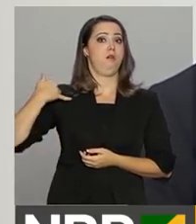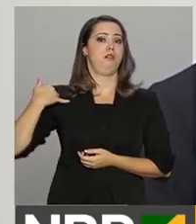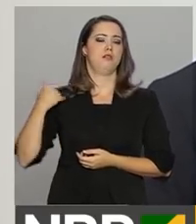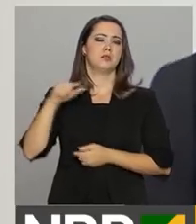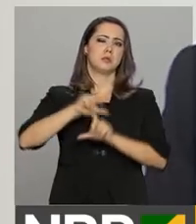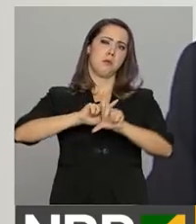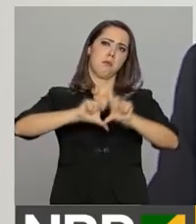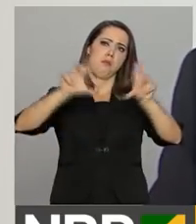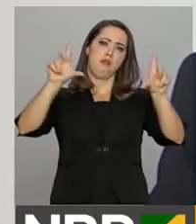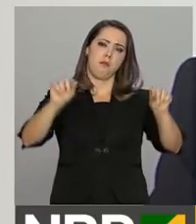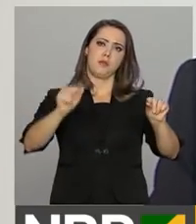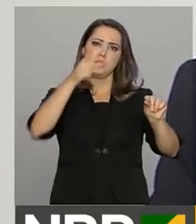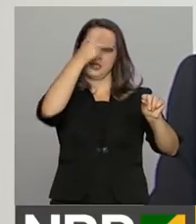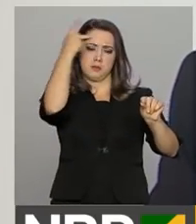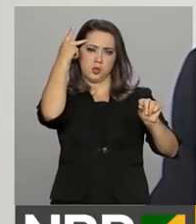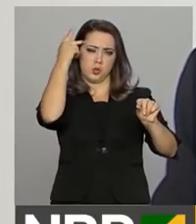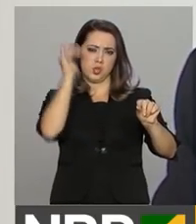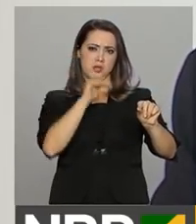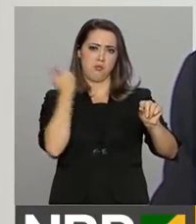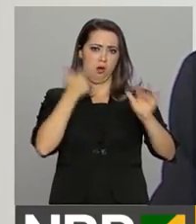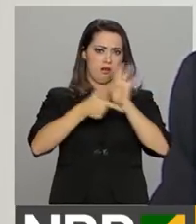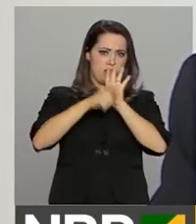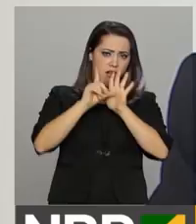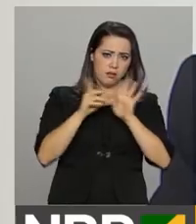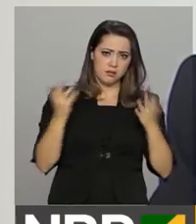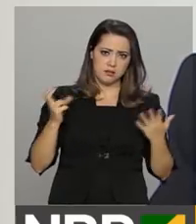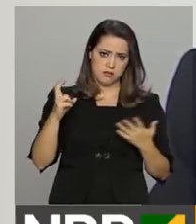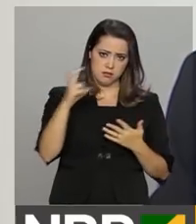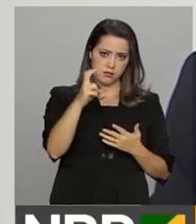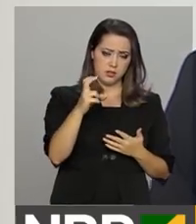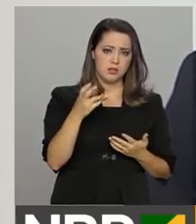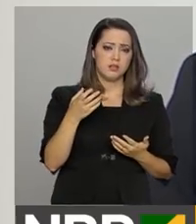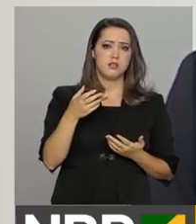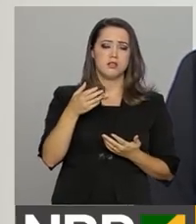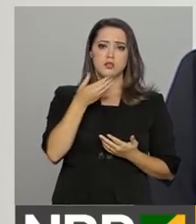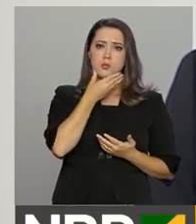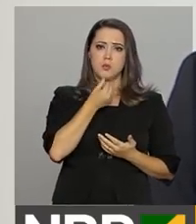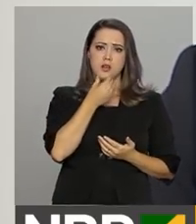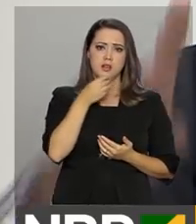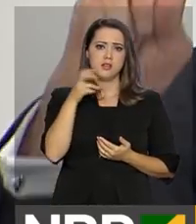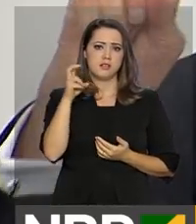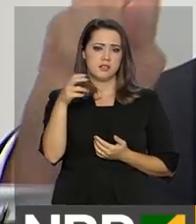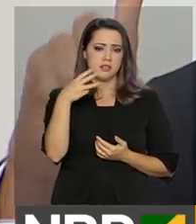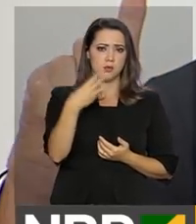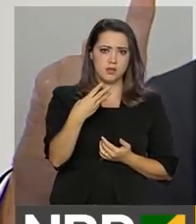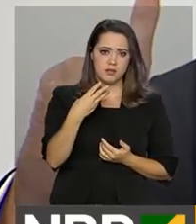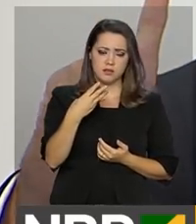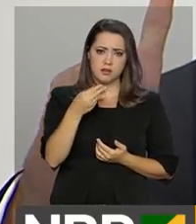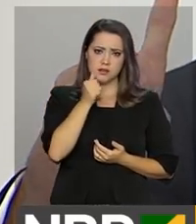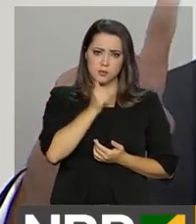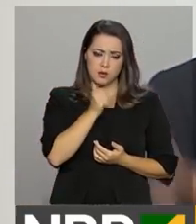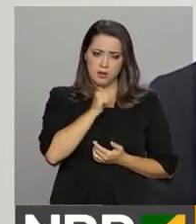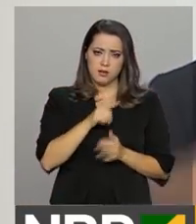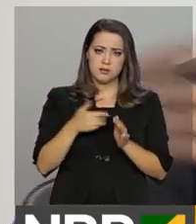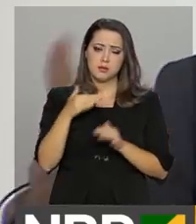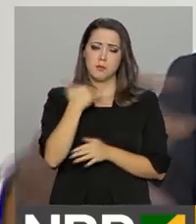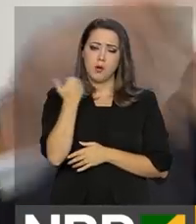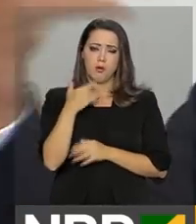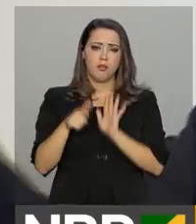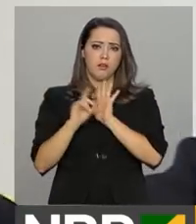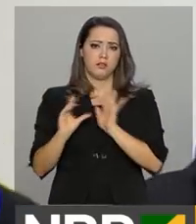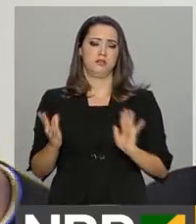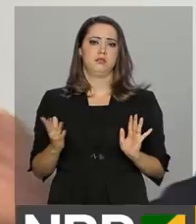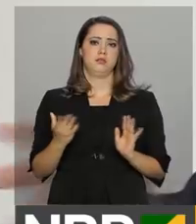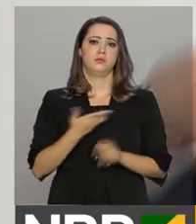daquela placa é que as pessoas não chegam aos 55 anos homem e 53 anos mulheres esta é a sua posição da placa vocês